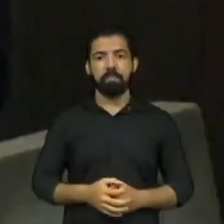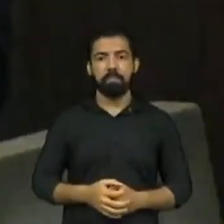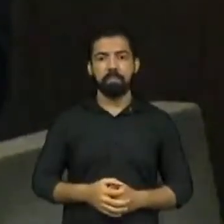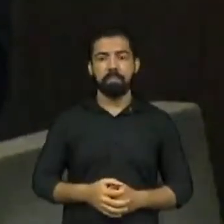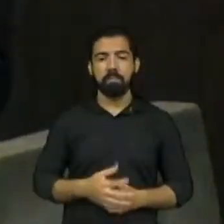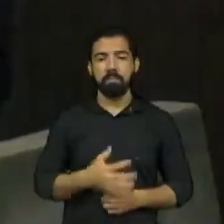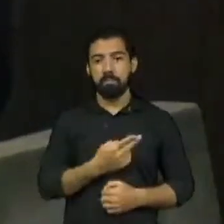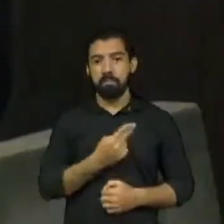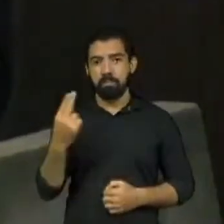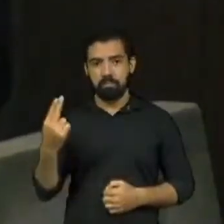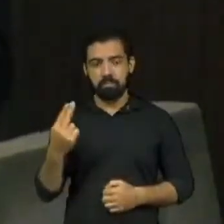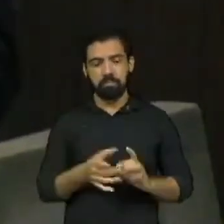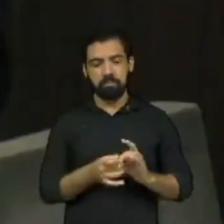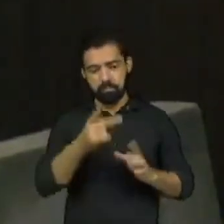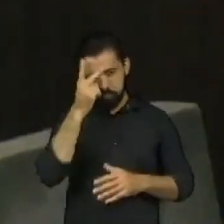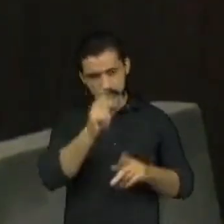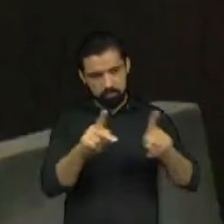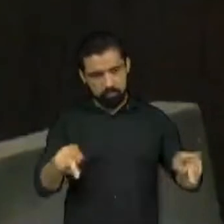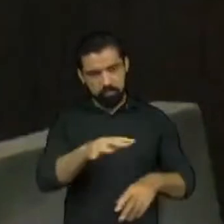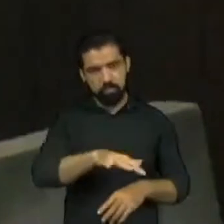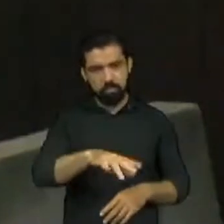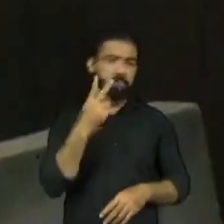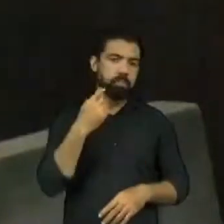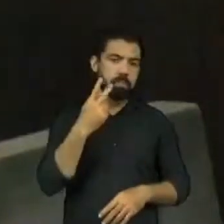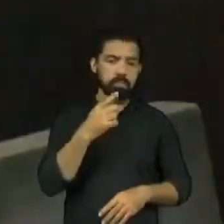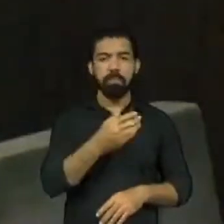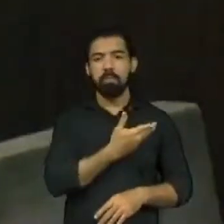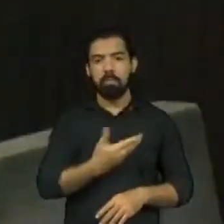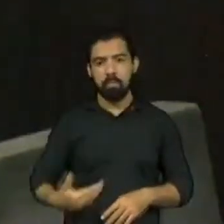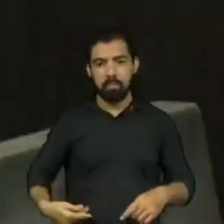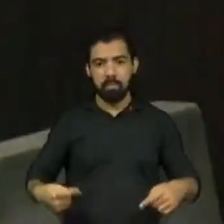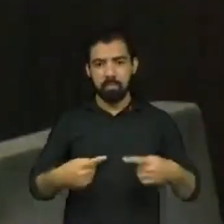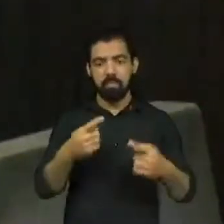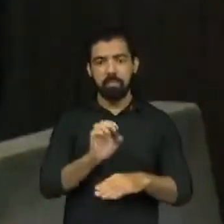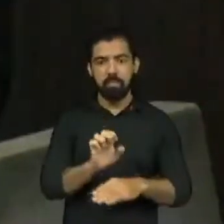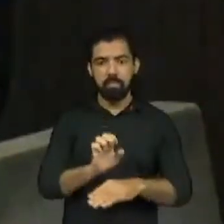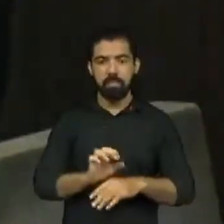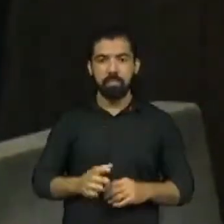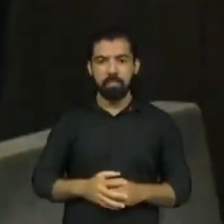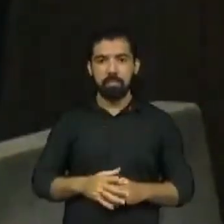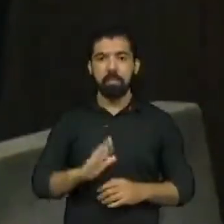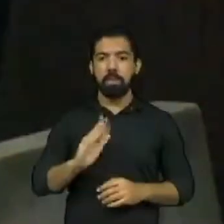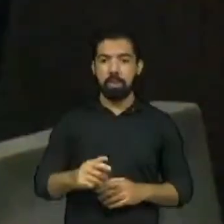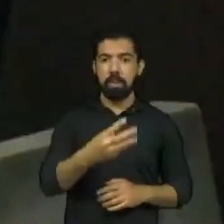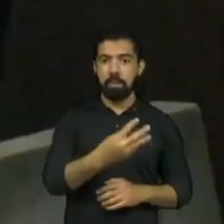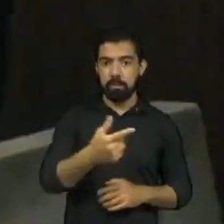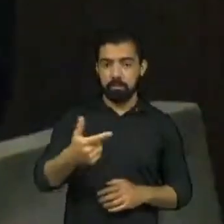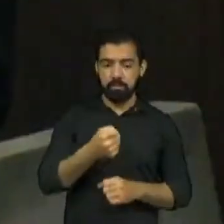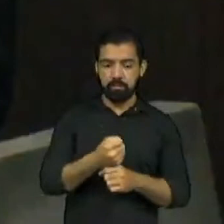colocando meu nome à disposição do povo cearense para o governo do Estado. Depois de 32